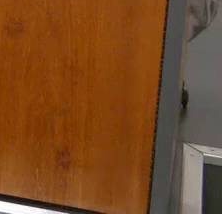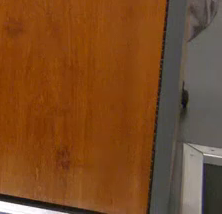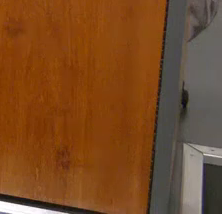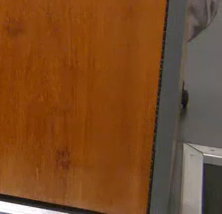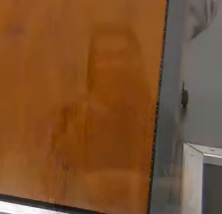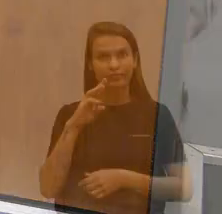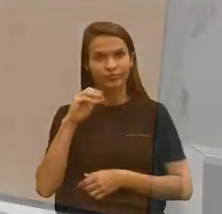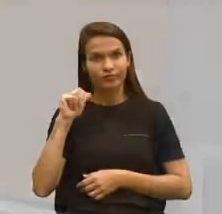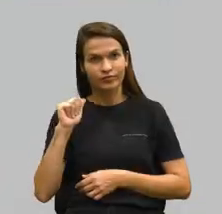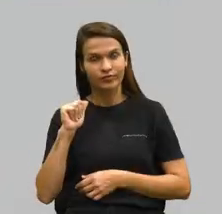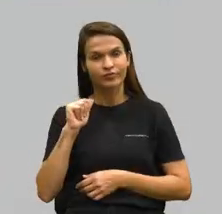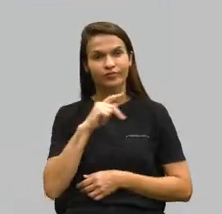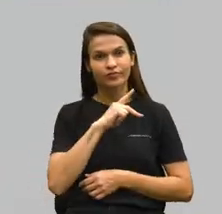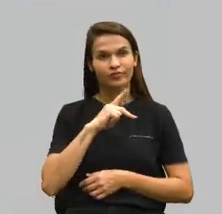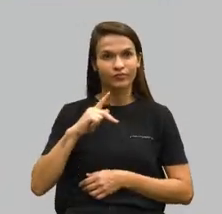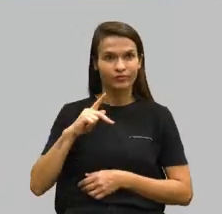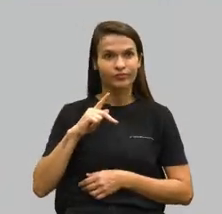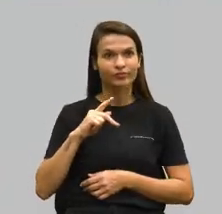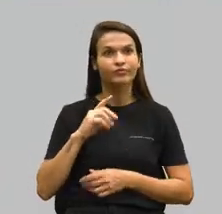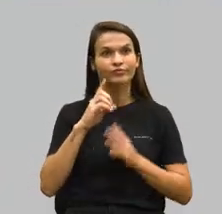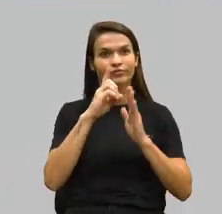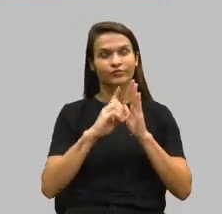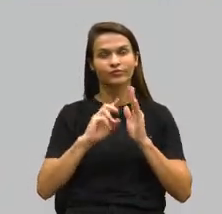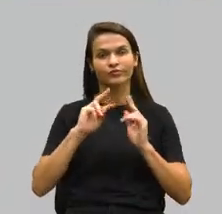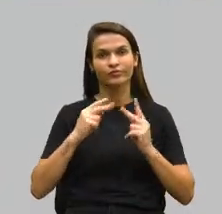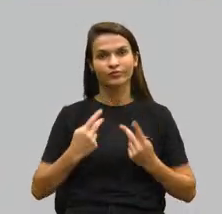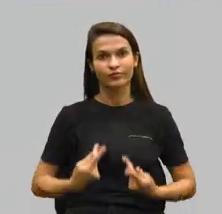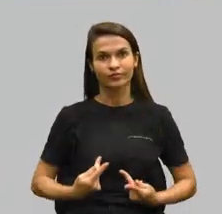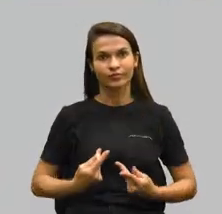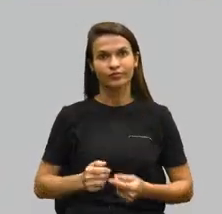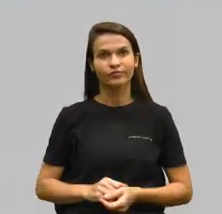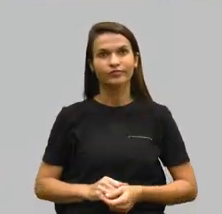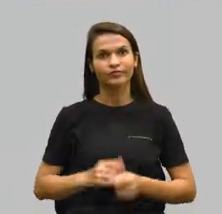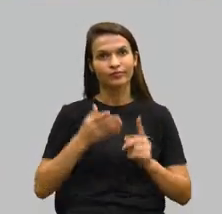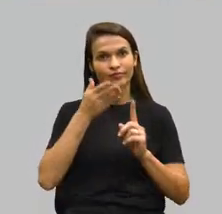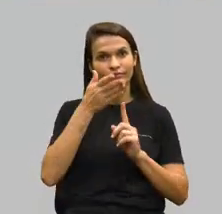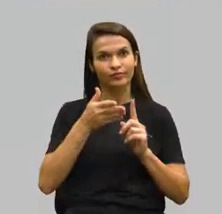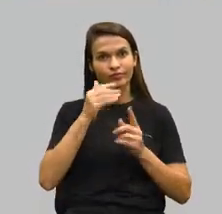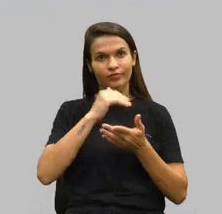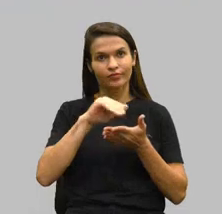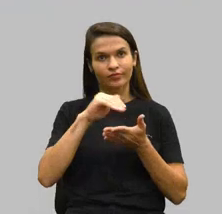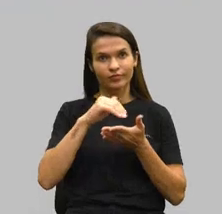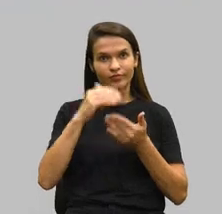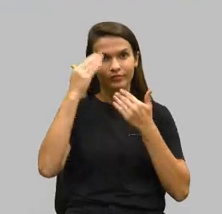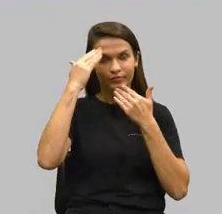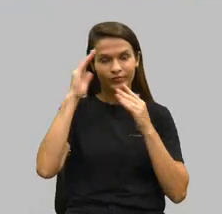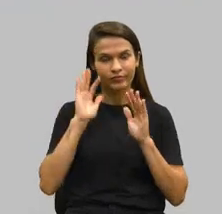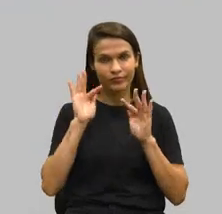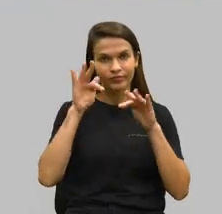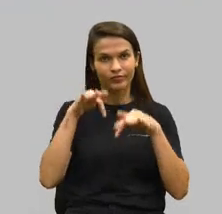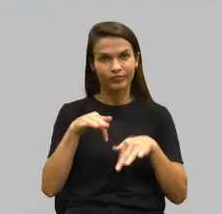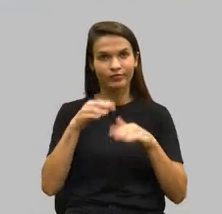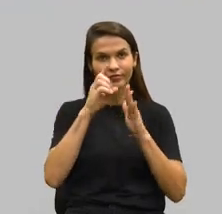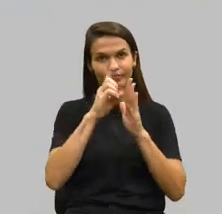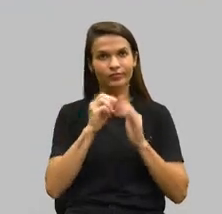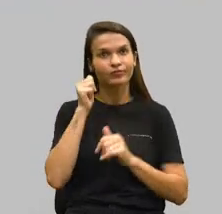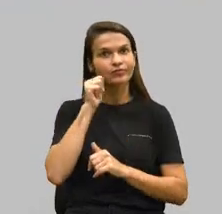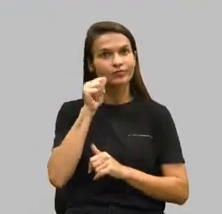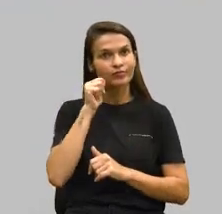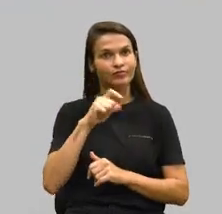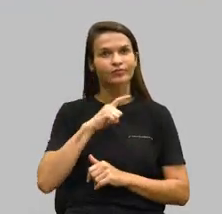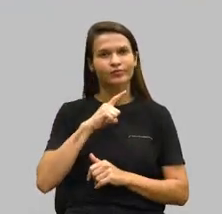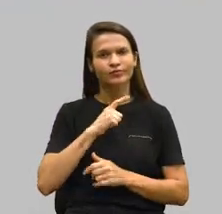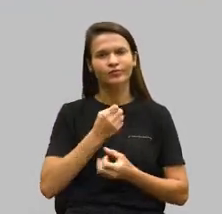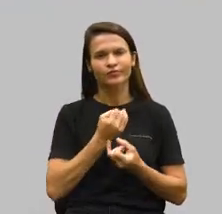Comissão de Direitos Humanos com a palavra secretária Obrigada para finalizar também direito das mulheres pois temos muitas